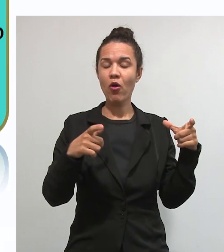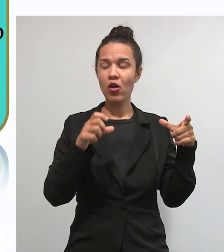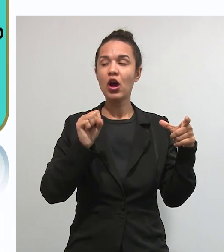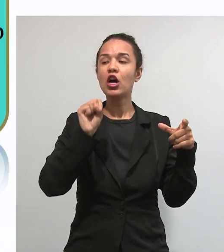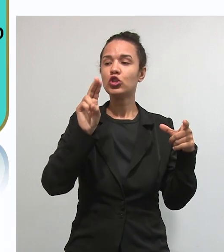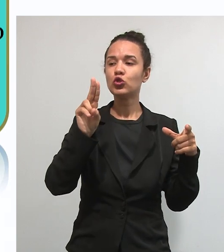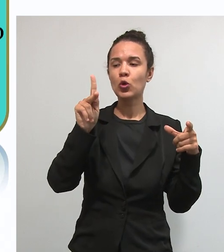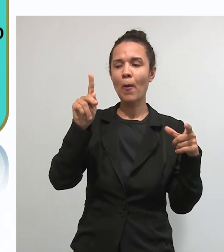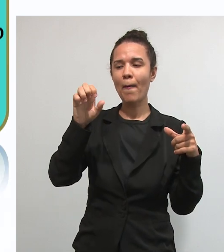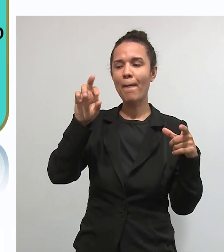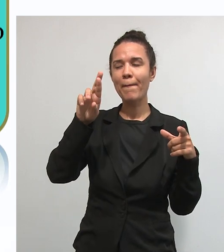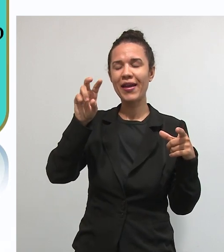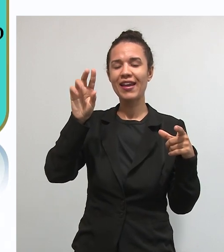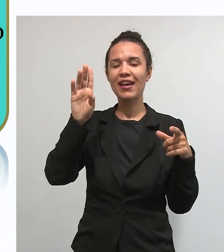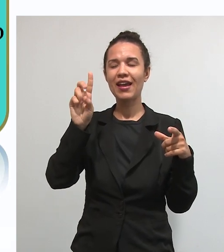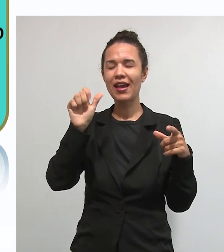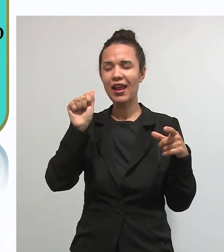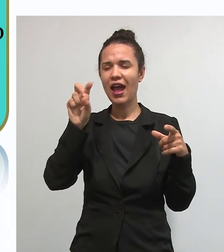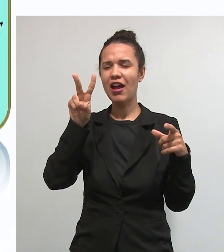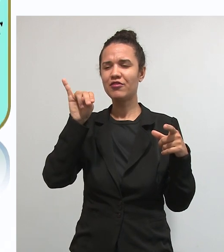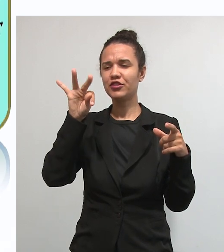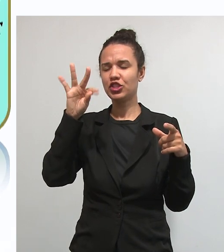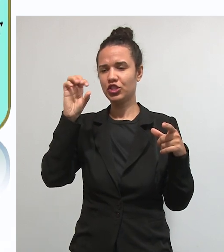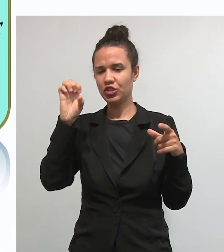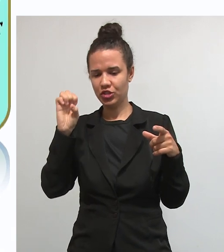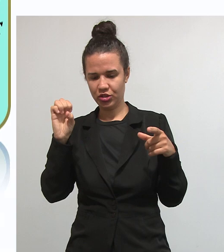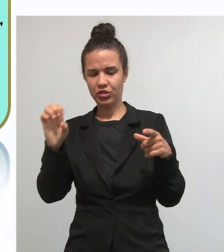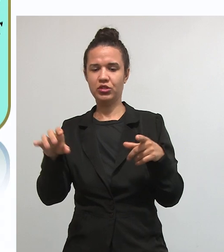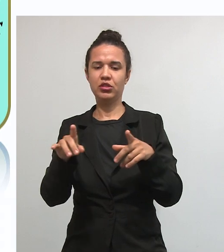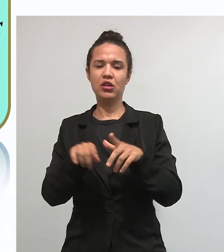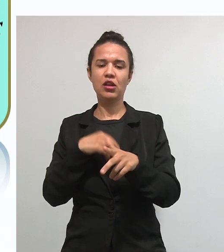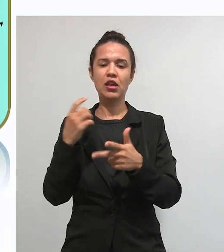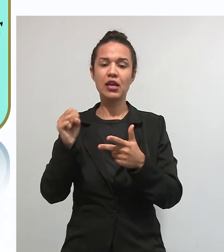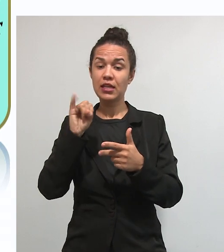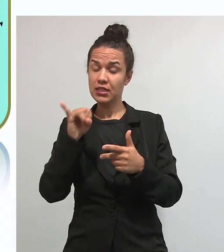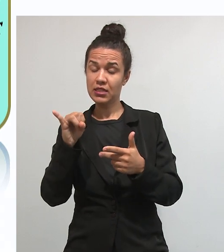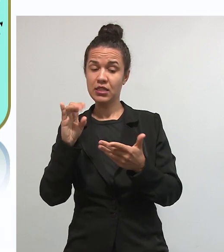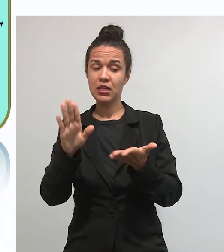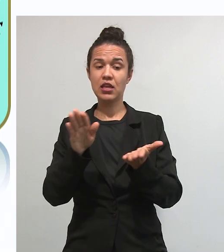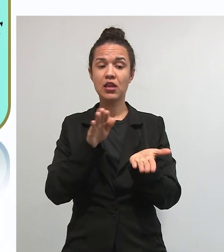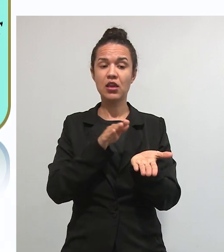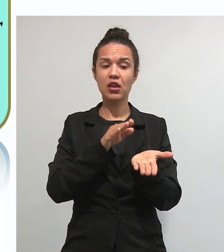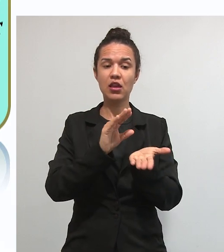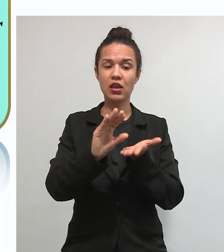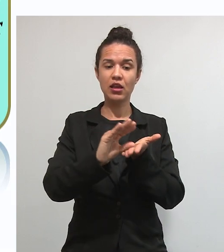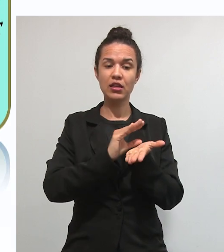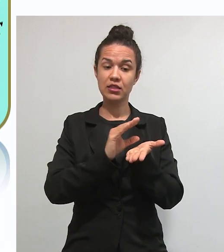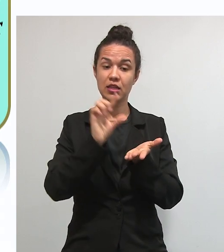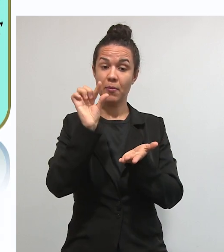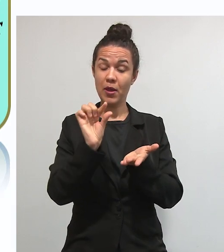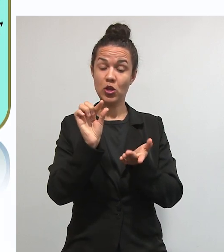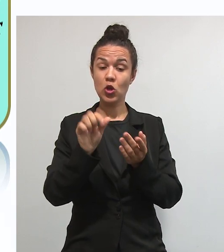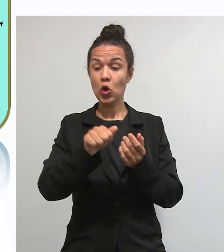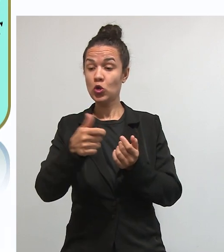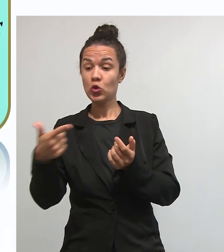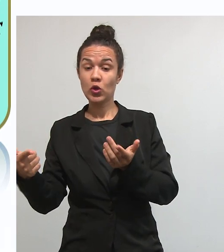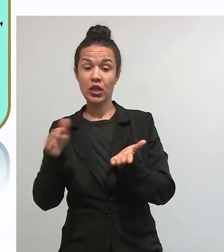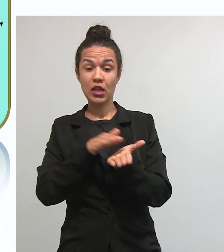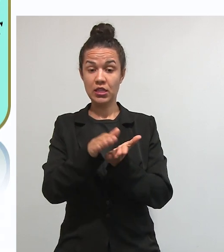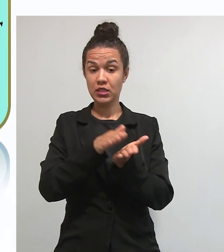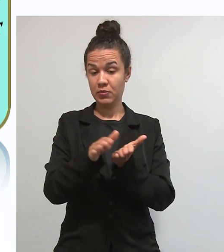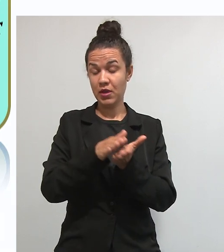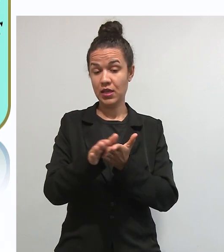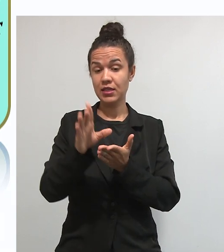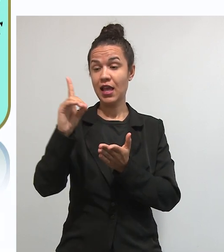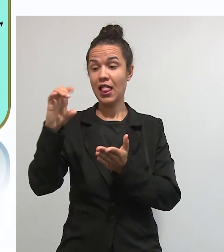que despesa, um déficit. E quais seriam os quadros que compõem o balanço orçamentário? Temos aqui o quadro